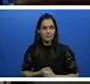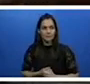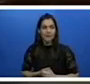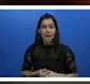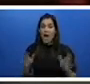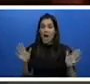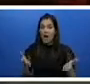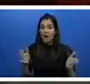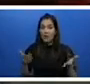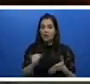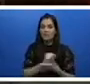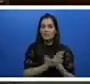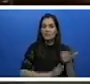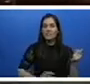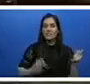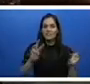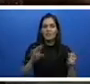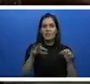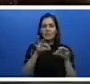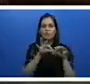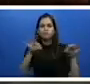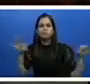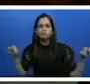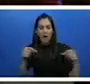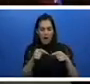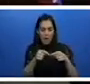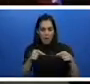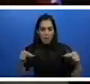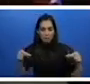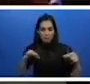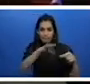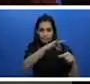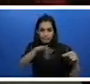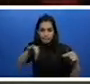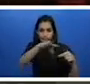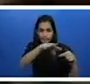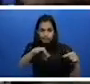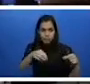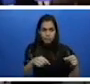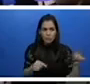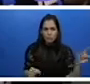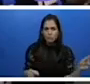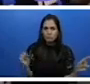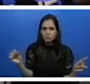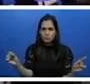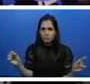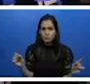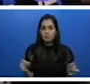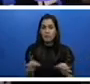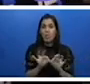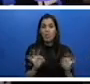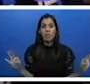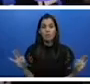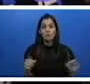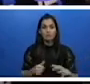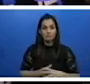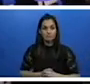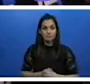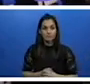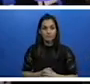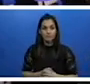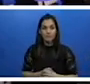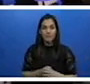Vamos traçar os segmentos de reta com os comprimentos indicados. O segmento de reta é a curva